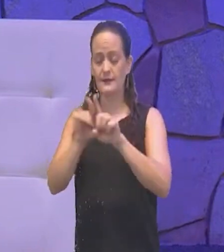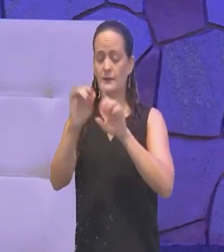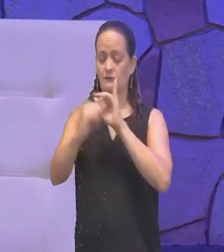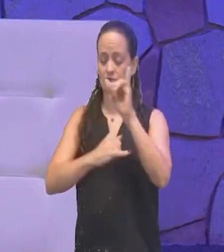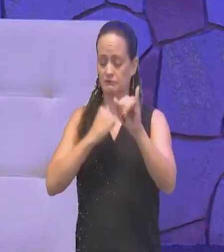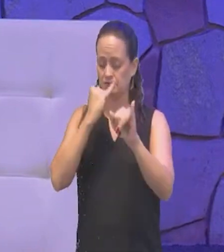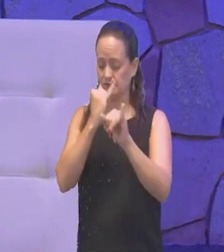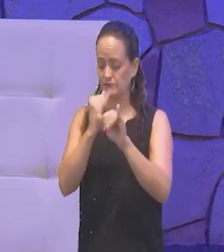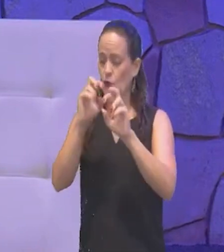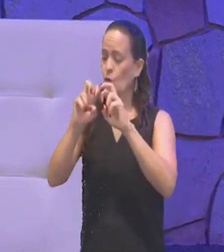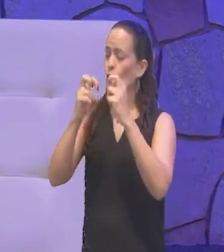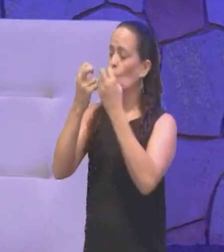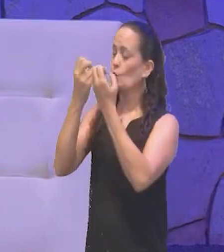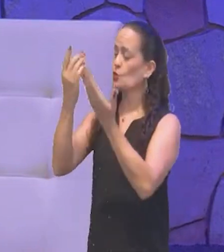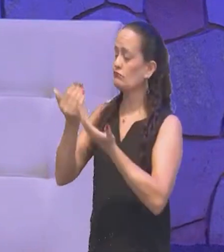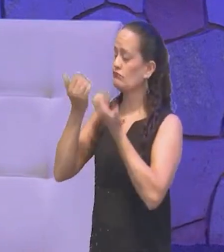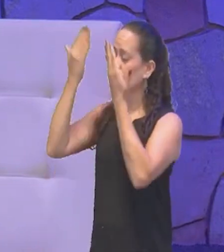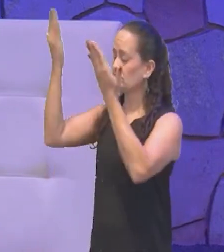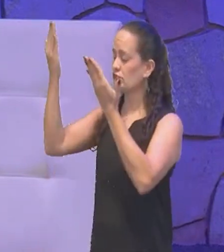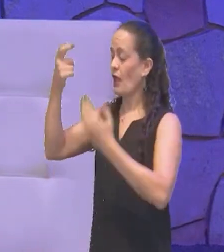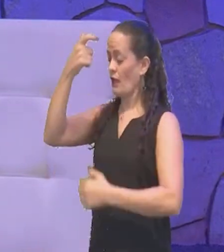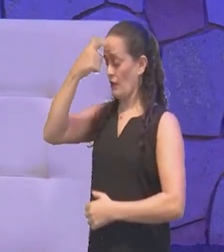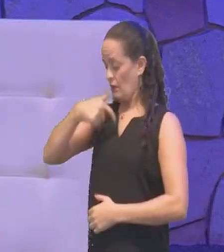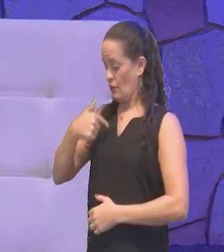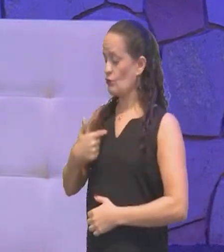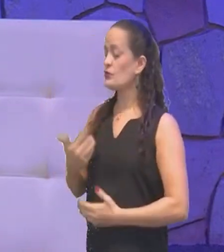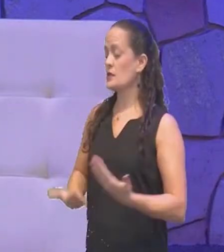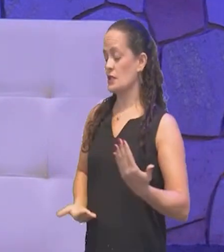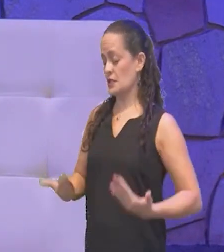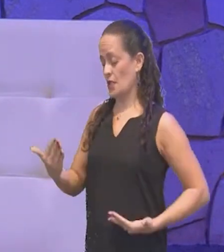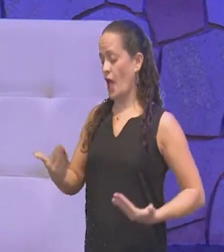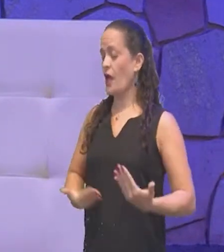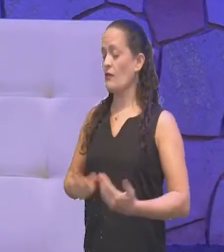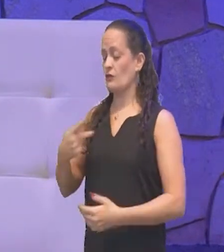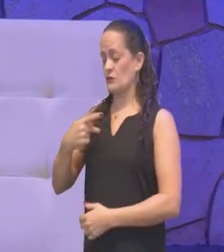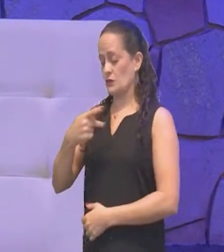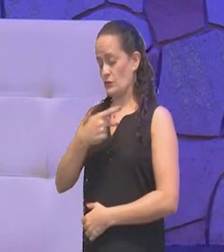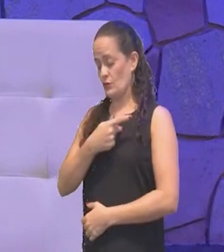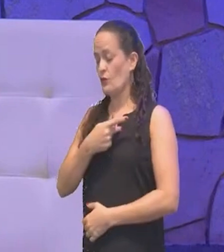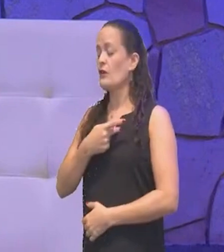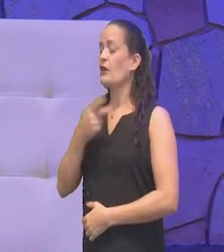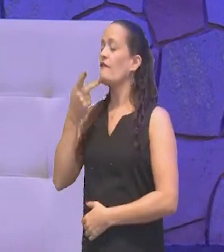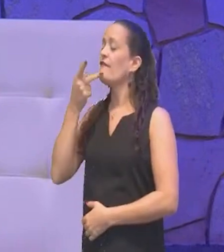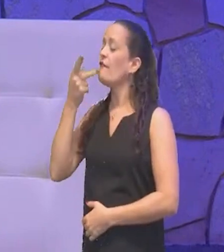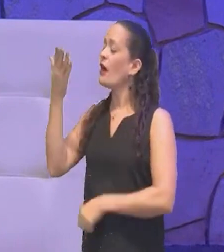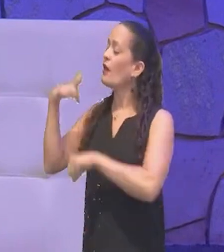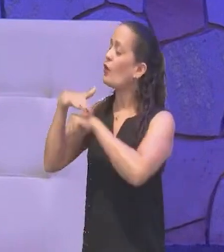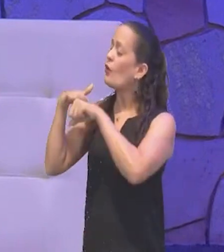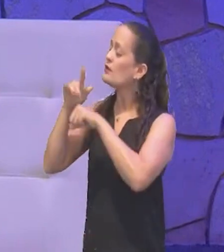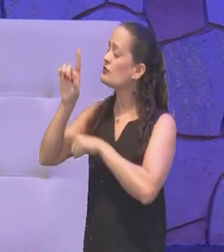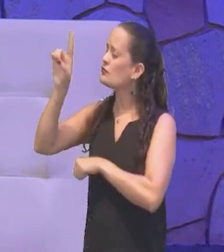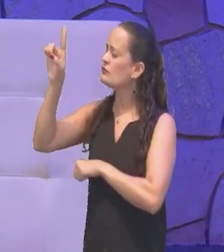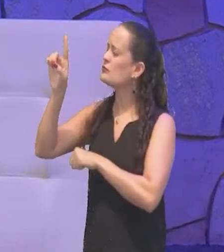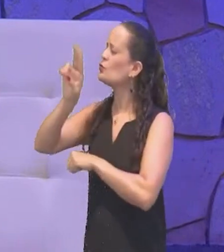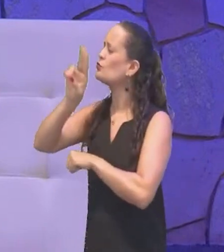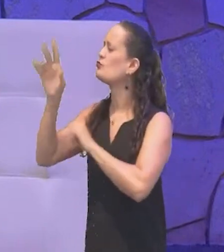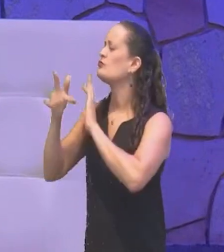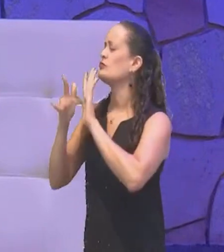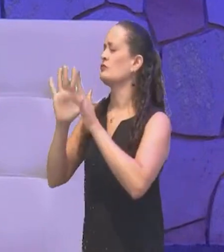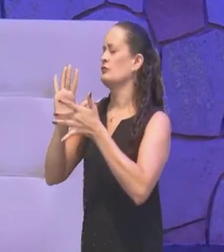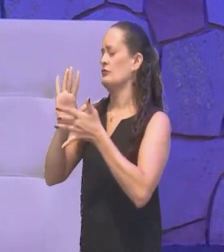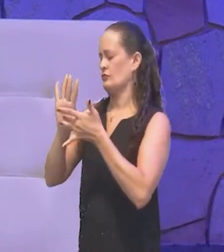culto. Teu é o servo, Deus, que fala contigo neste momento. Peço-te, Pai, que em nome de